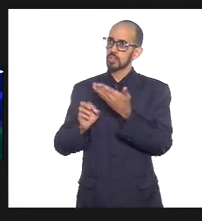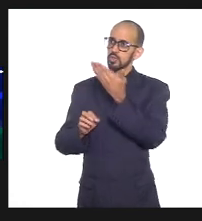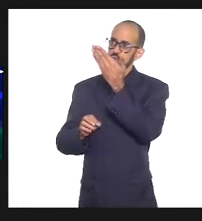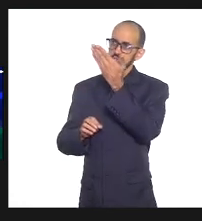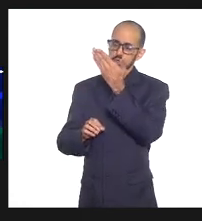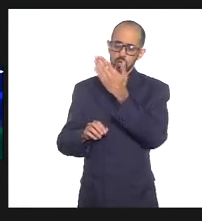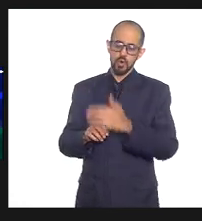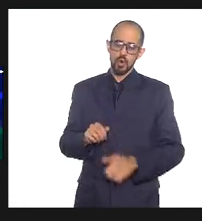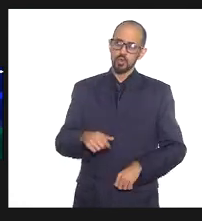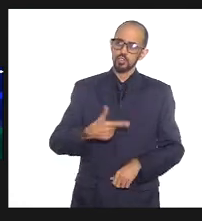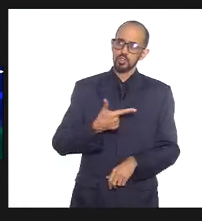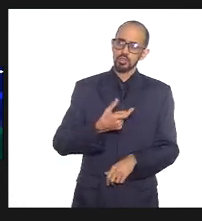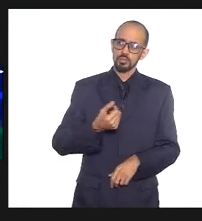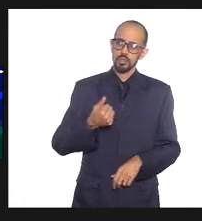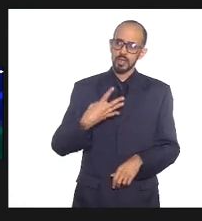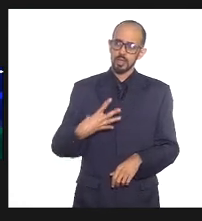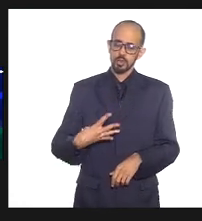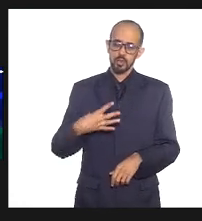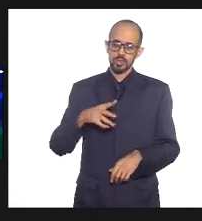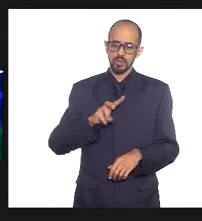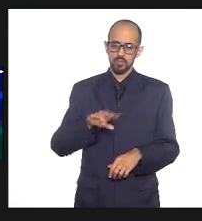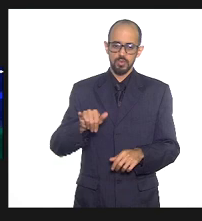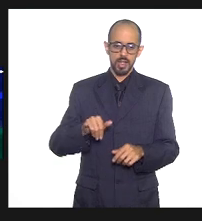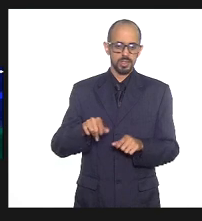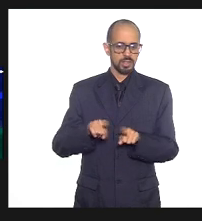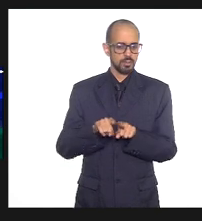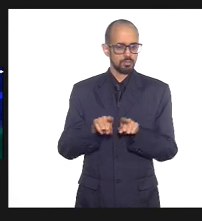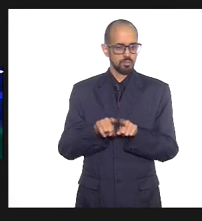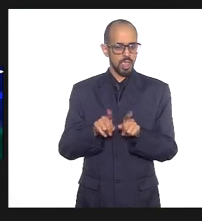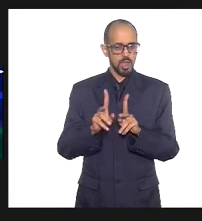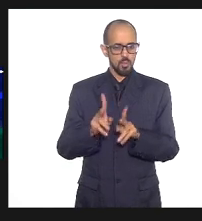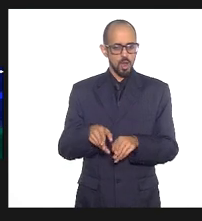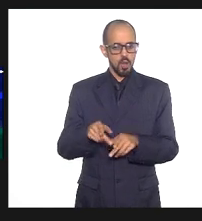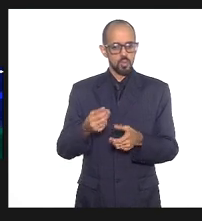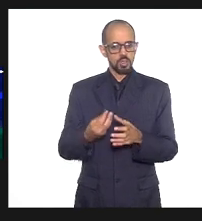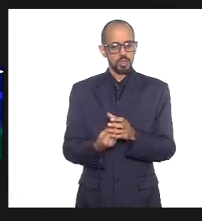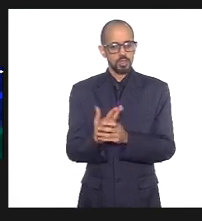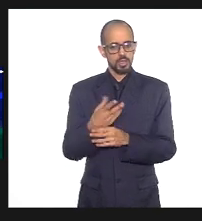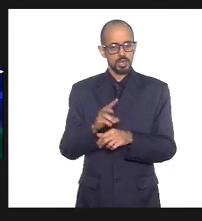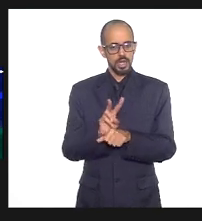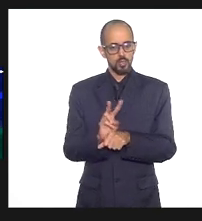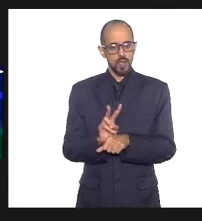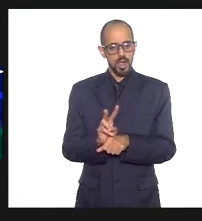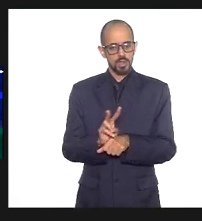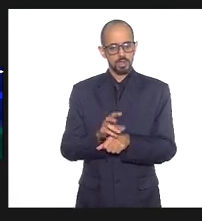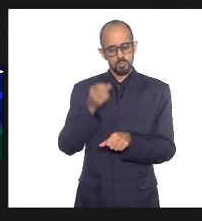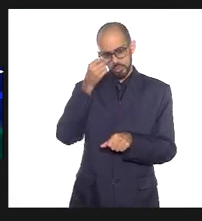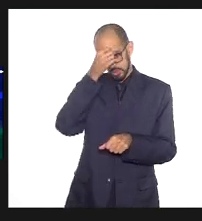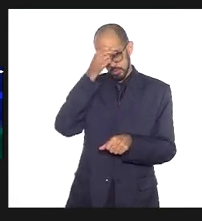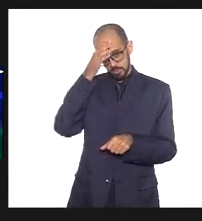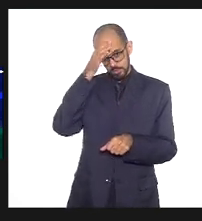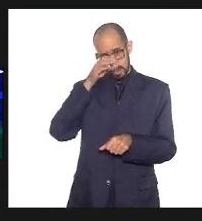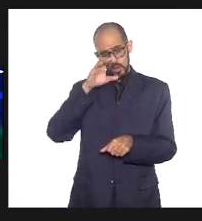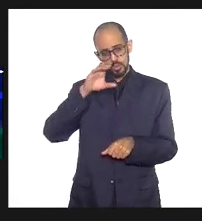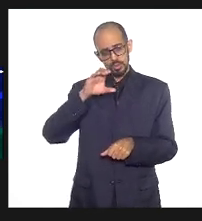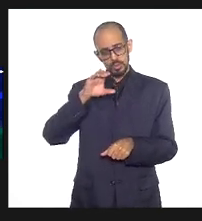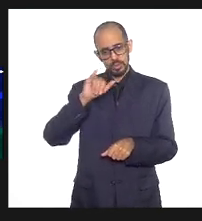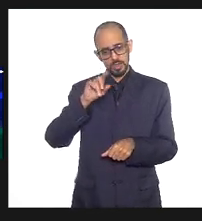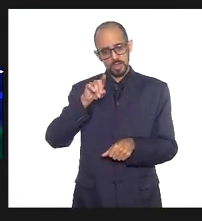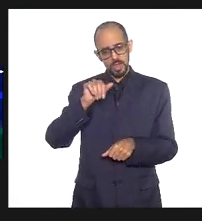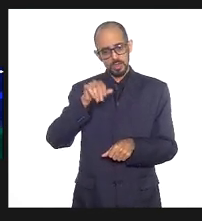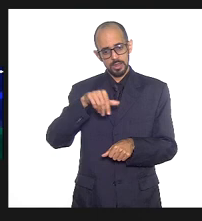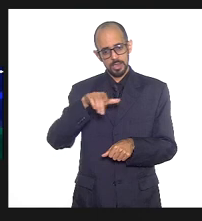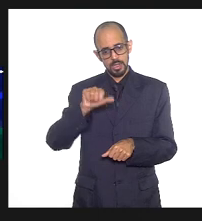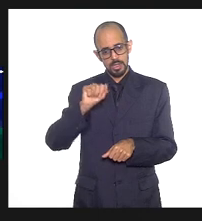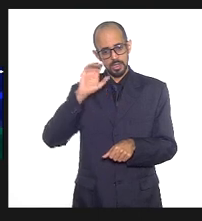que vai justamente com o mesmo intuito que cria a Guarda Municipal Cidadã, que é aquela Guarda Municipal capacitada para